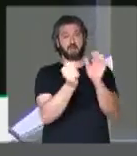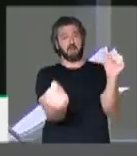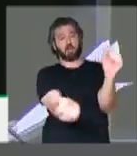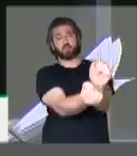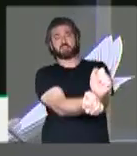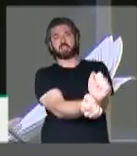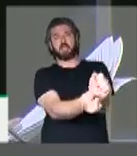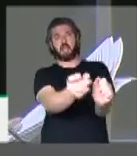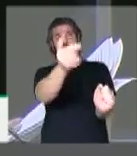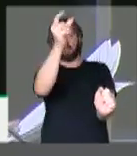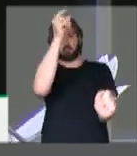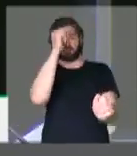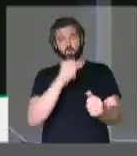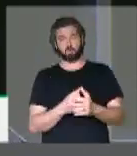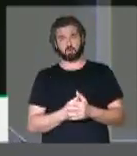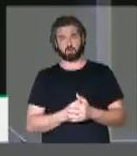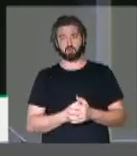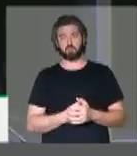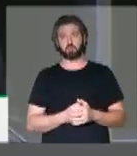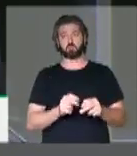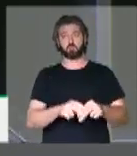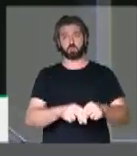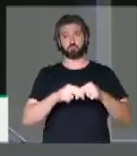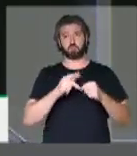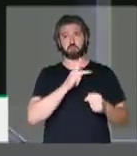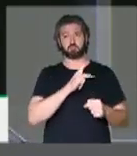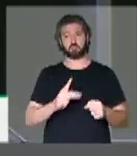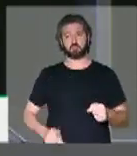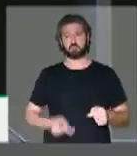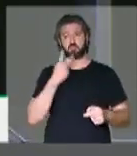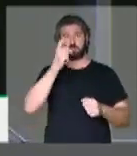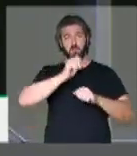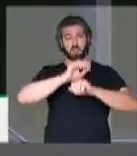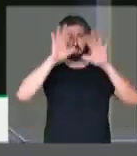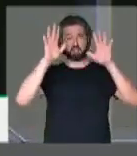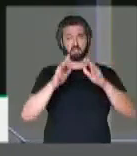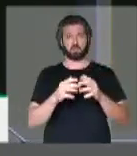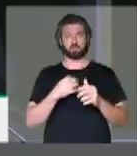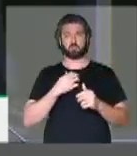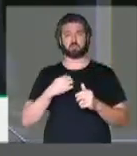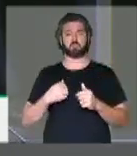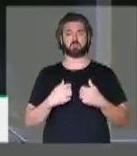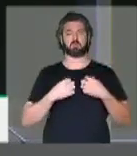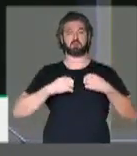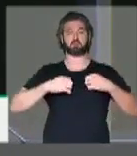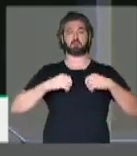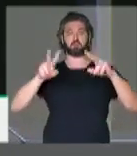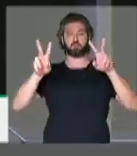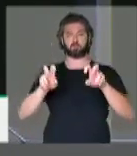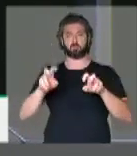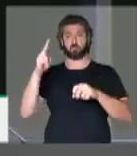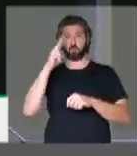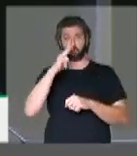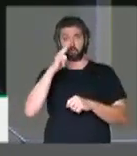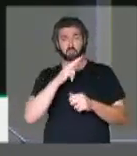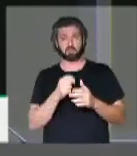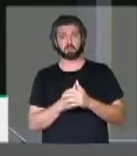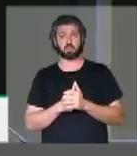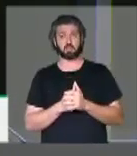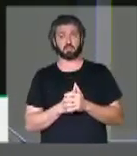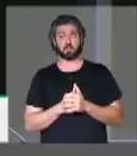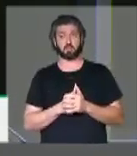escravidão por tudo isso é residente eu quero deixar muito claro em relação à urgência